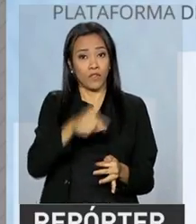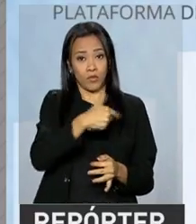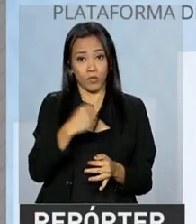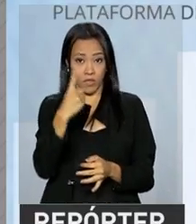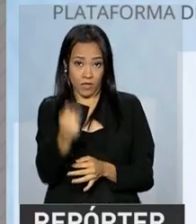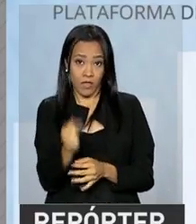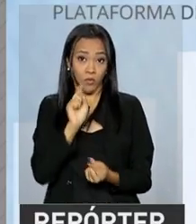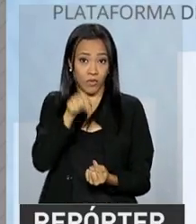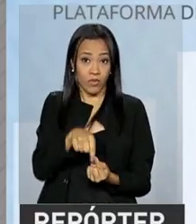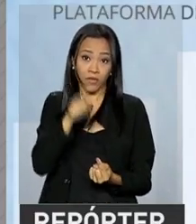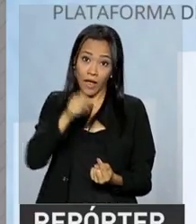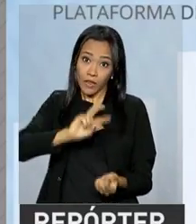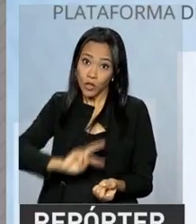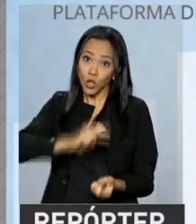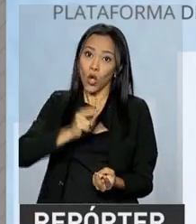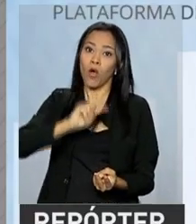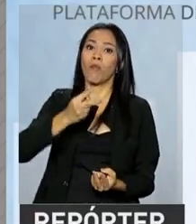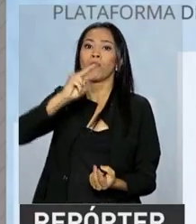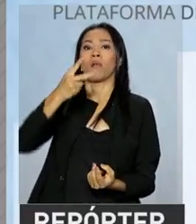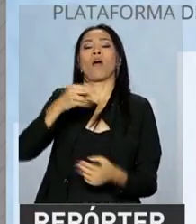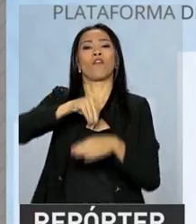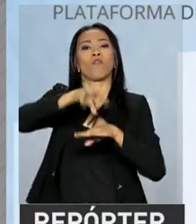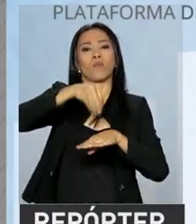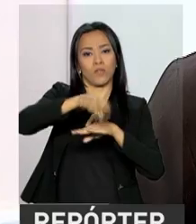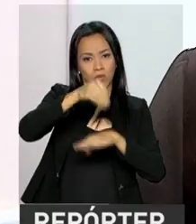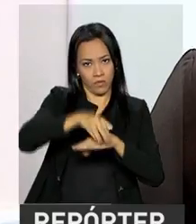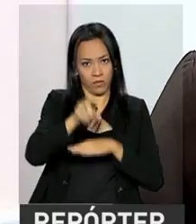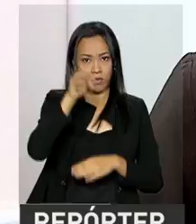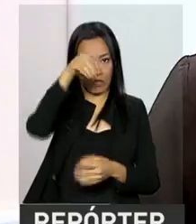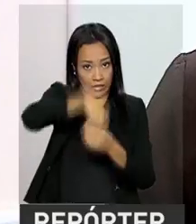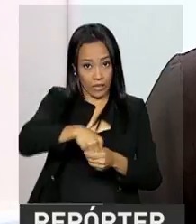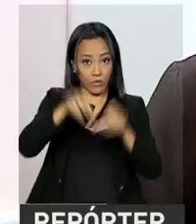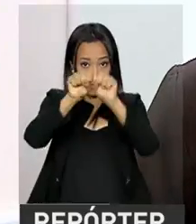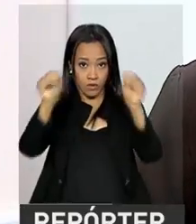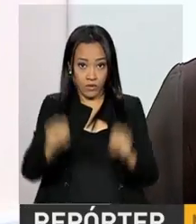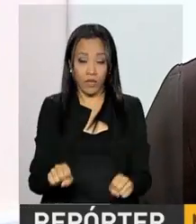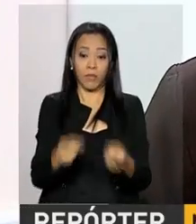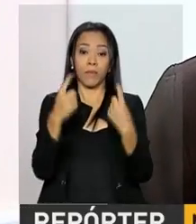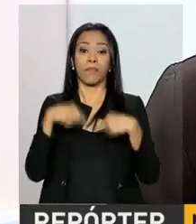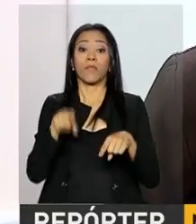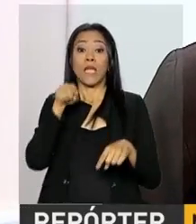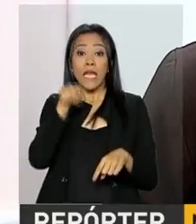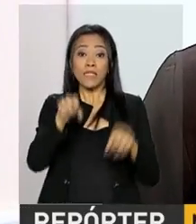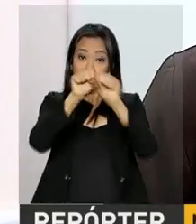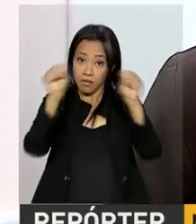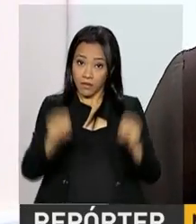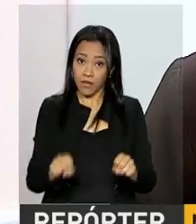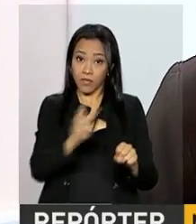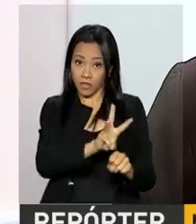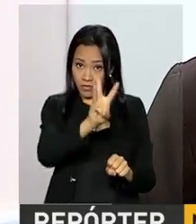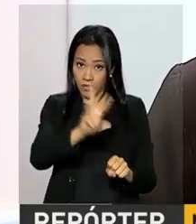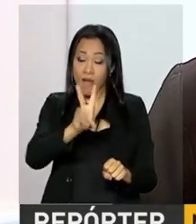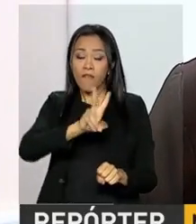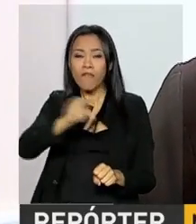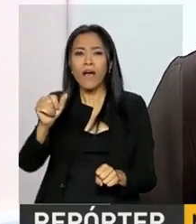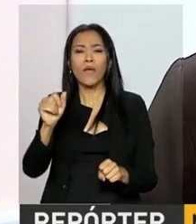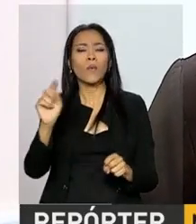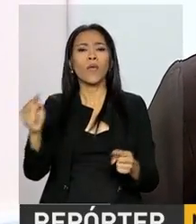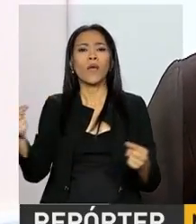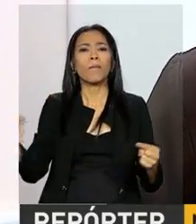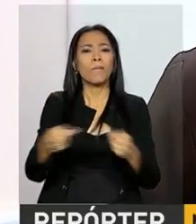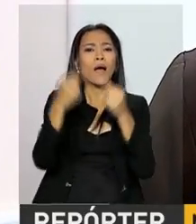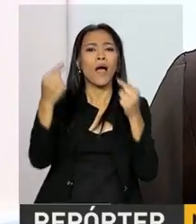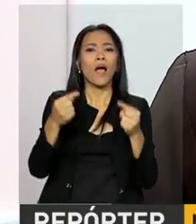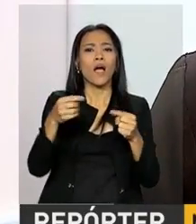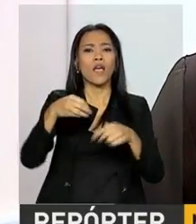a intenção é dobrar o volume das informações o portal vai permitir também o cruzamento de informações de